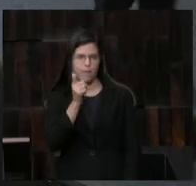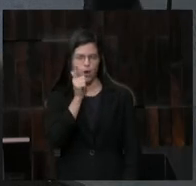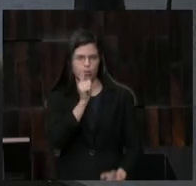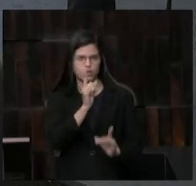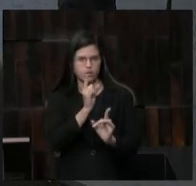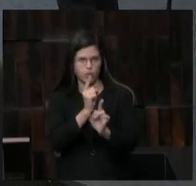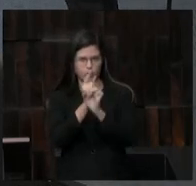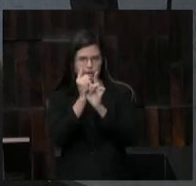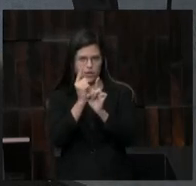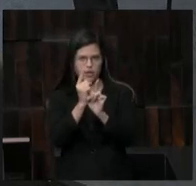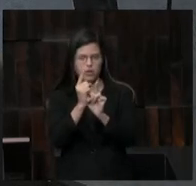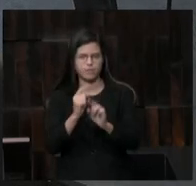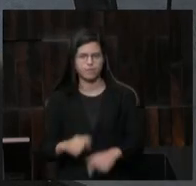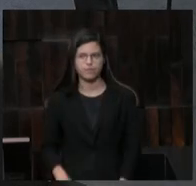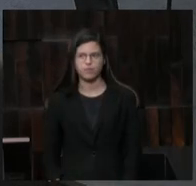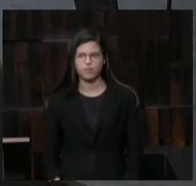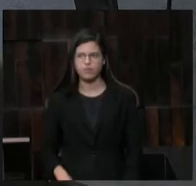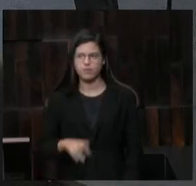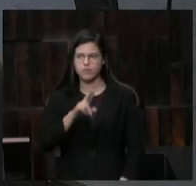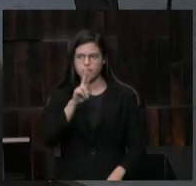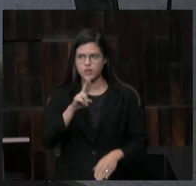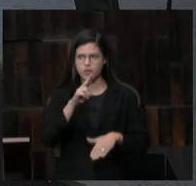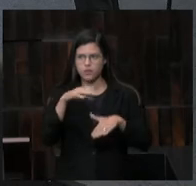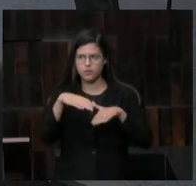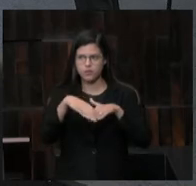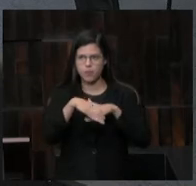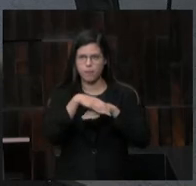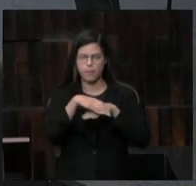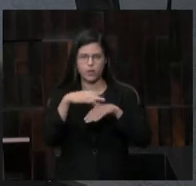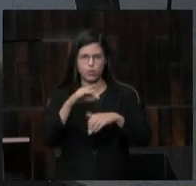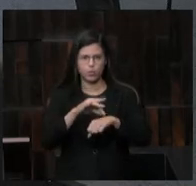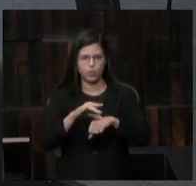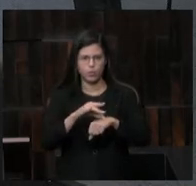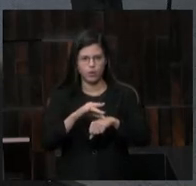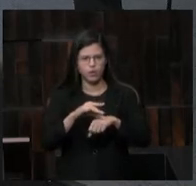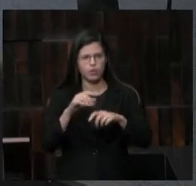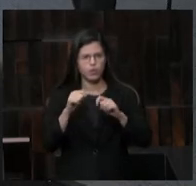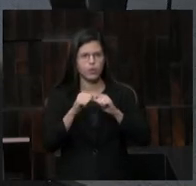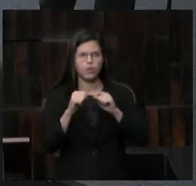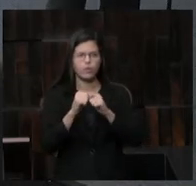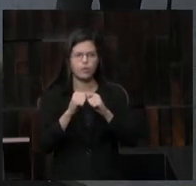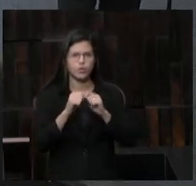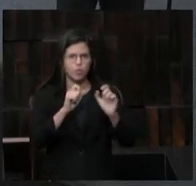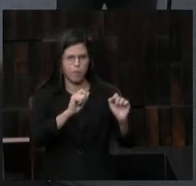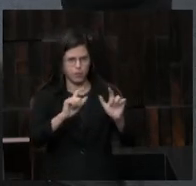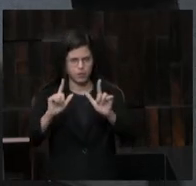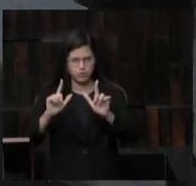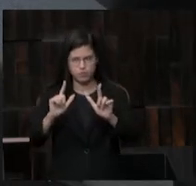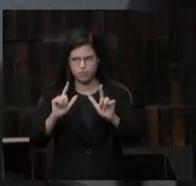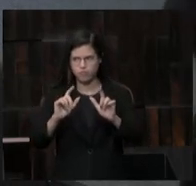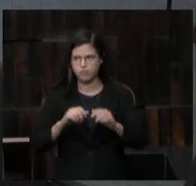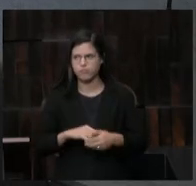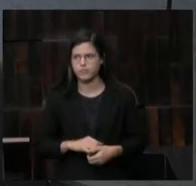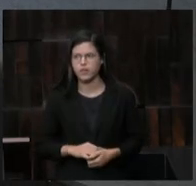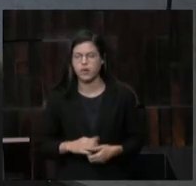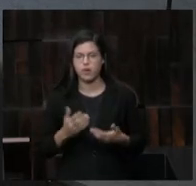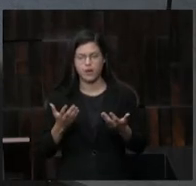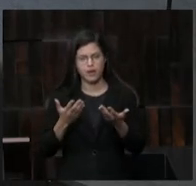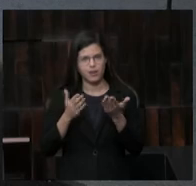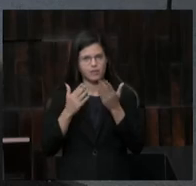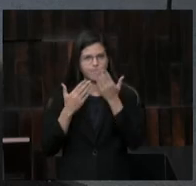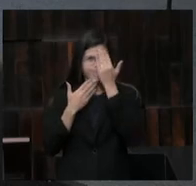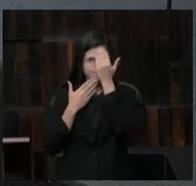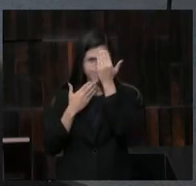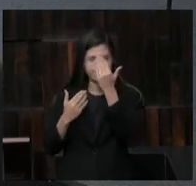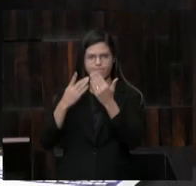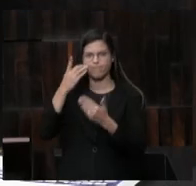Estou com um sapato preto. Eu cheguei a fazer uma apresentação. Será que vão conseguir? Ah, tá. Inicialmente, eu queria agradecer, deputada,